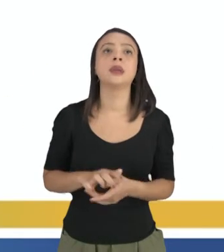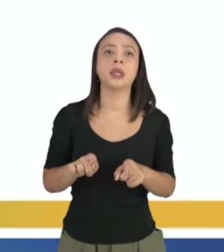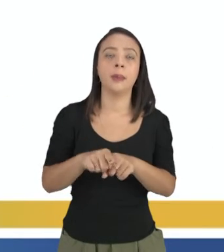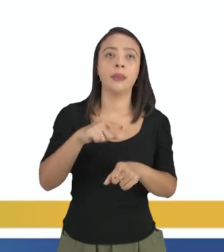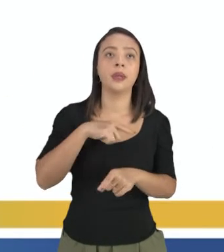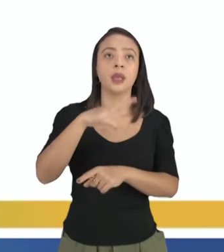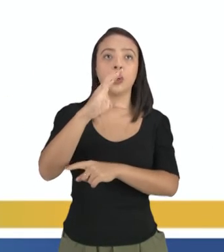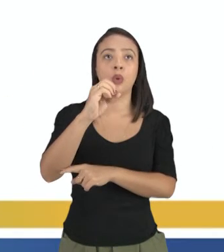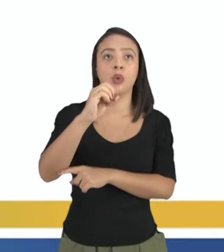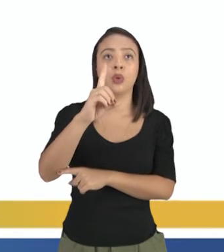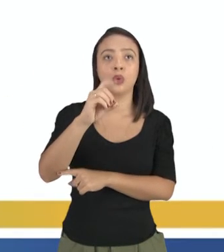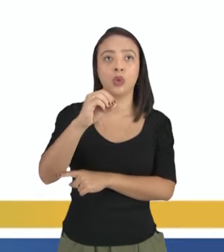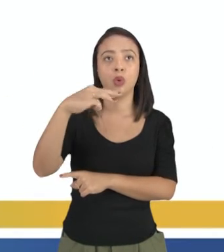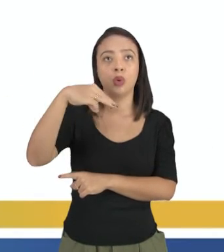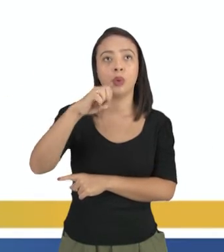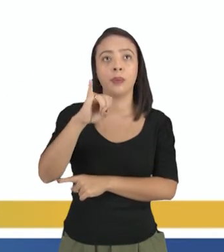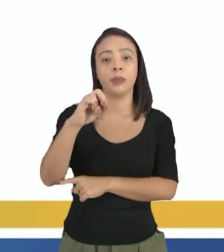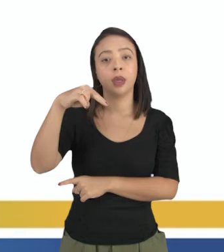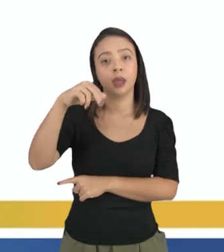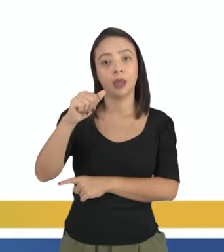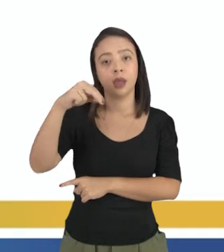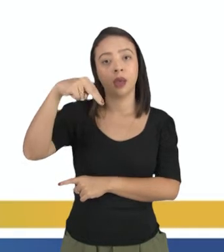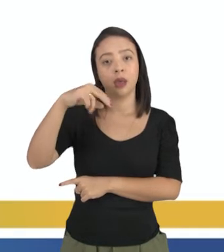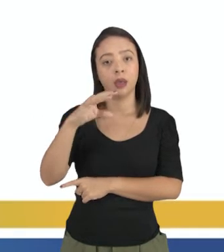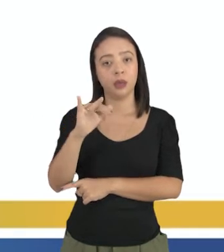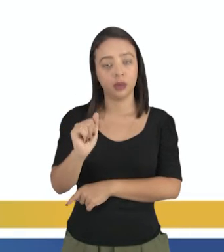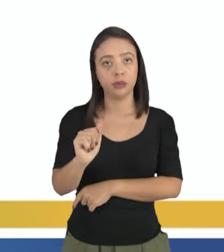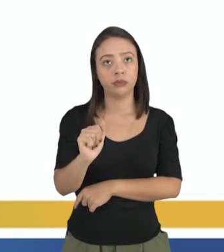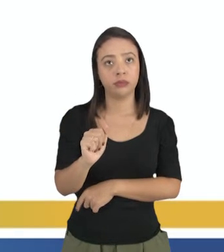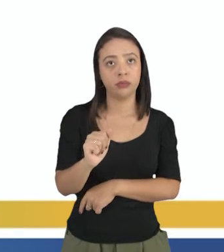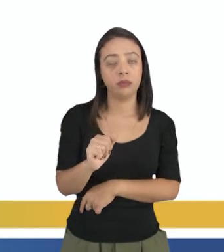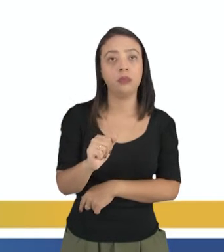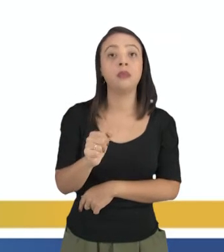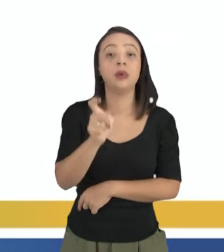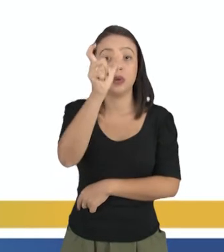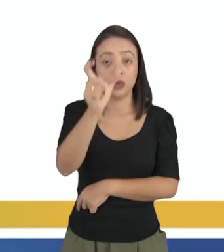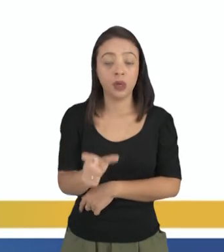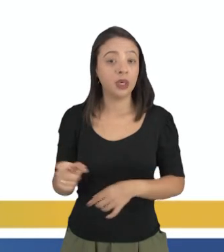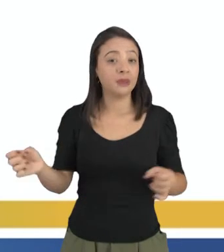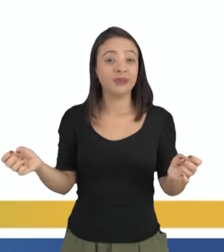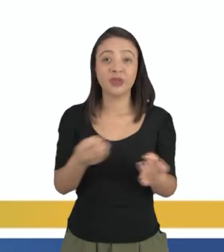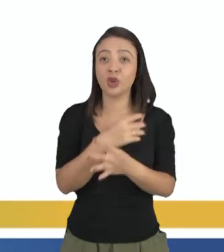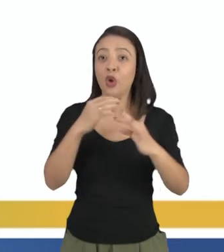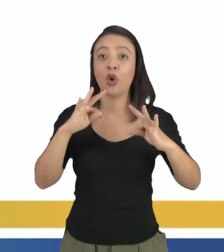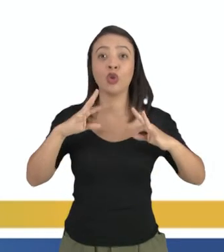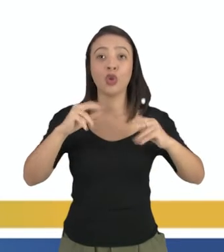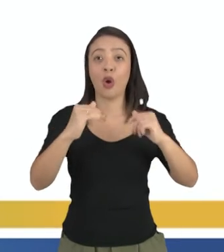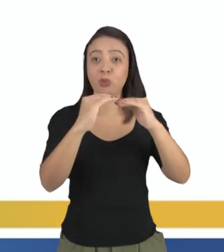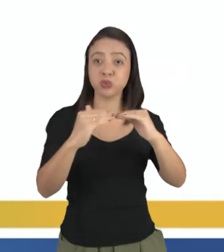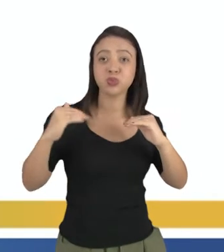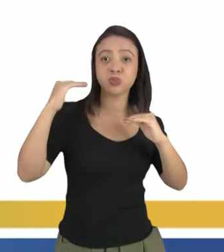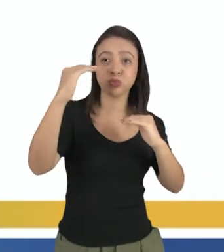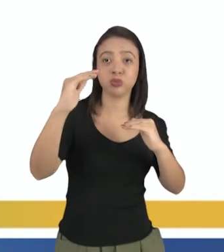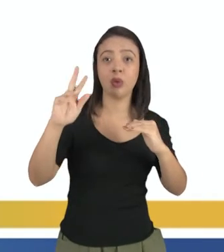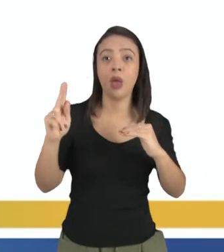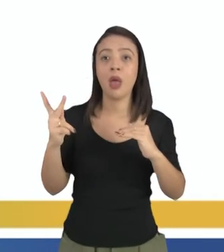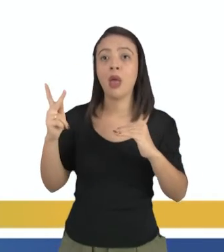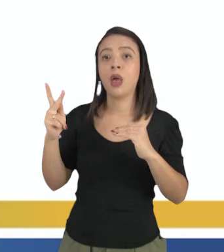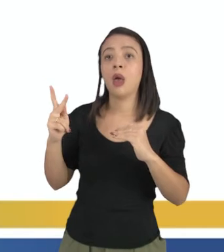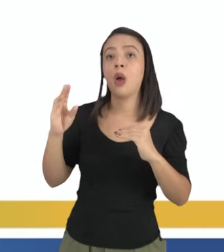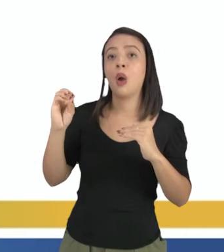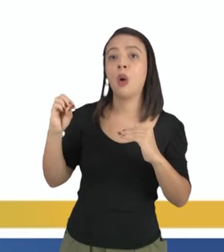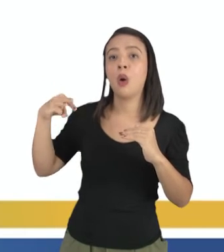está relacionada com indivíduos que são completamente dominantes, né? Ou seja, são heterozigotos,